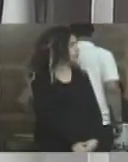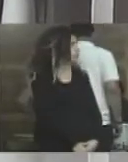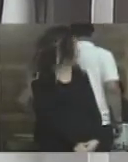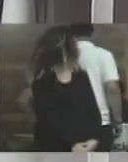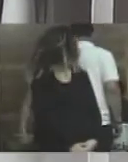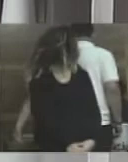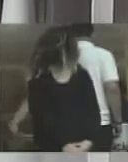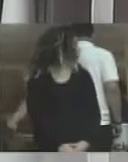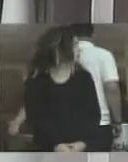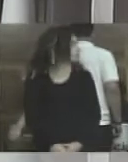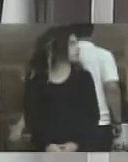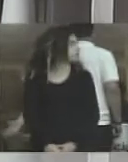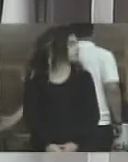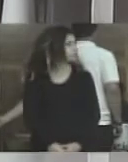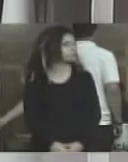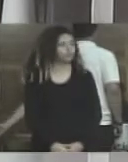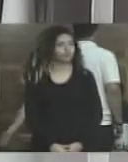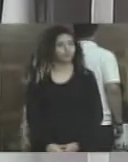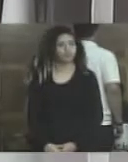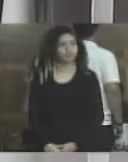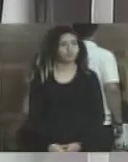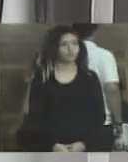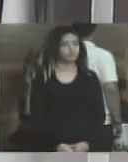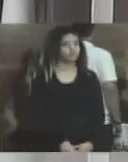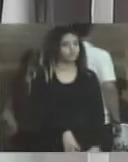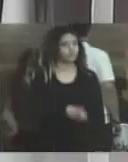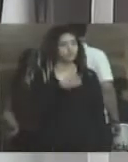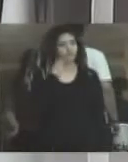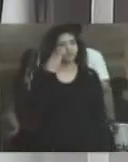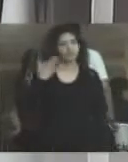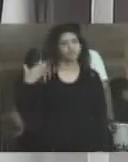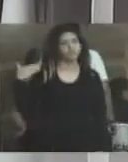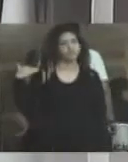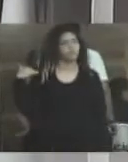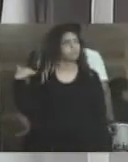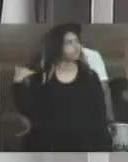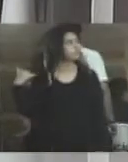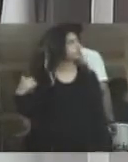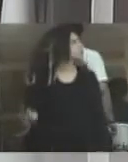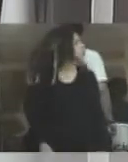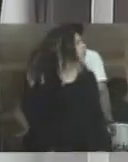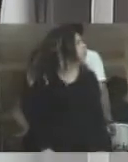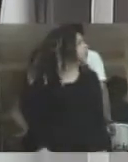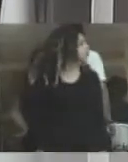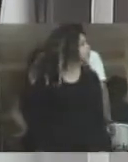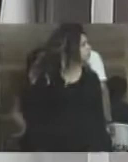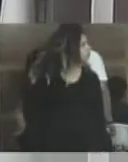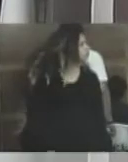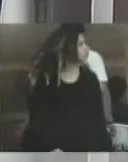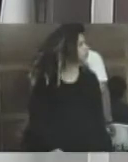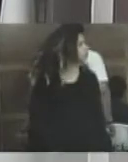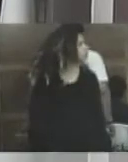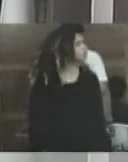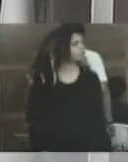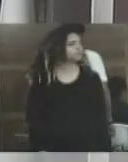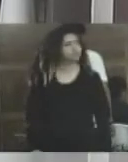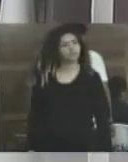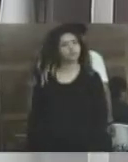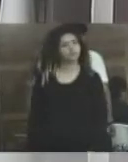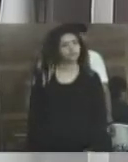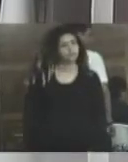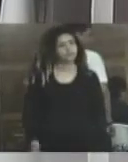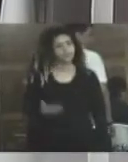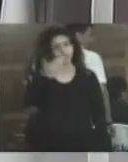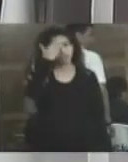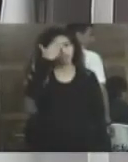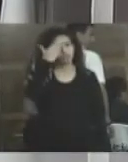tem acesso. O morador me chamou lá, mostrou para mim a necessidade desse benefício. Não sei se o nosso governo vai mudar. Pessoal,